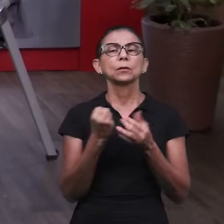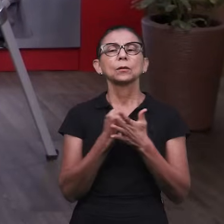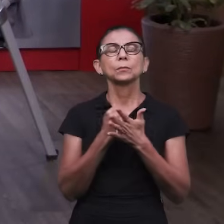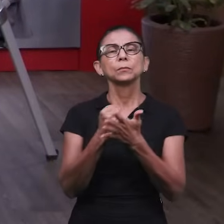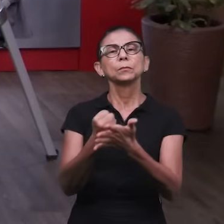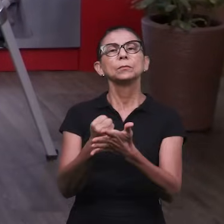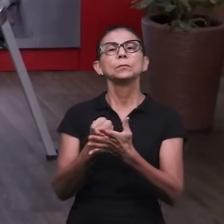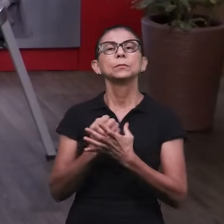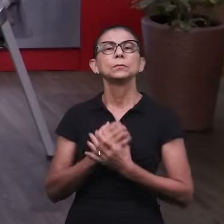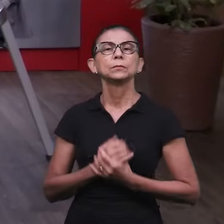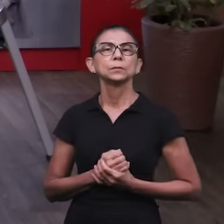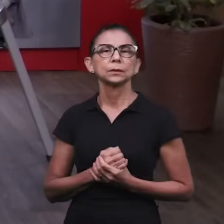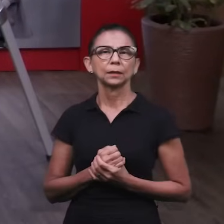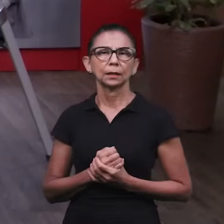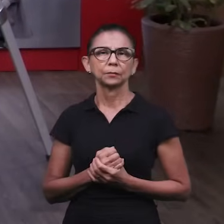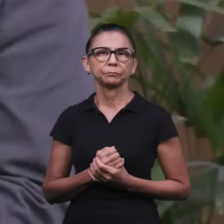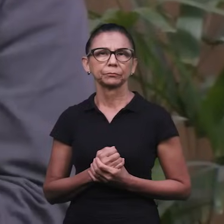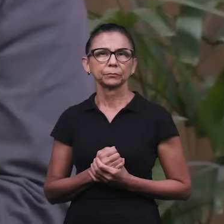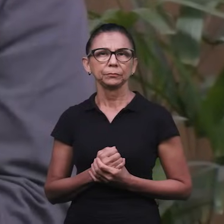né?